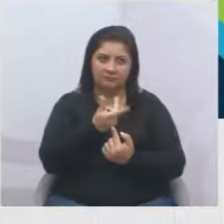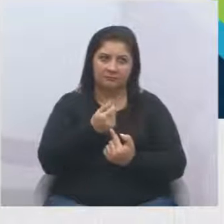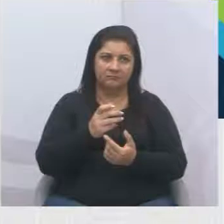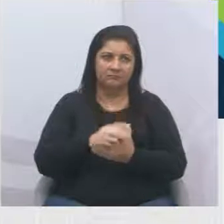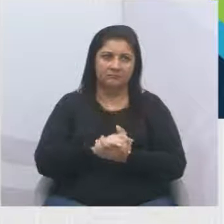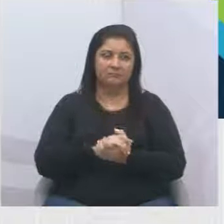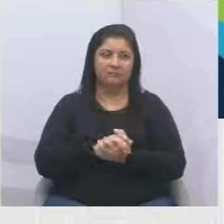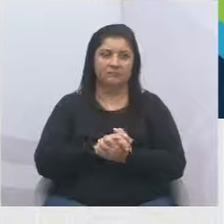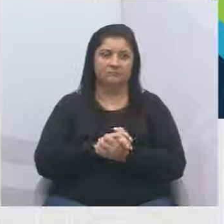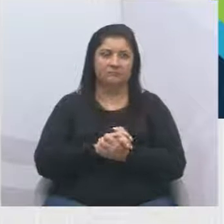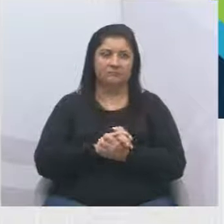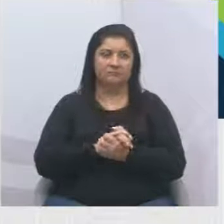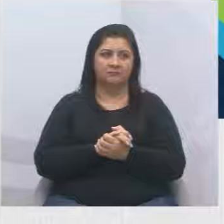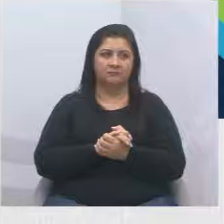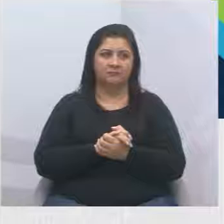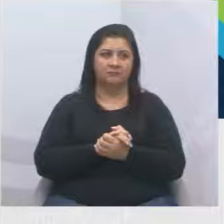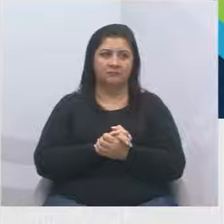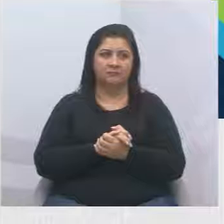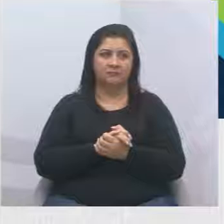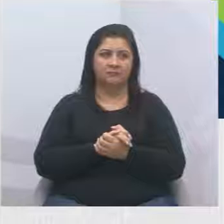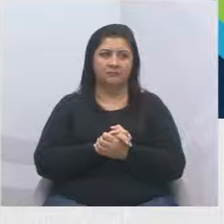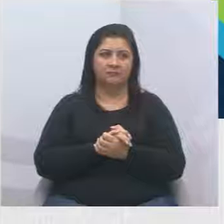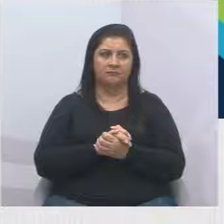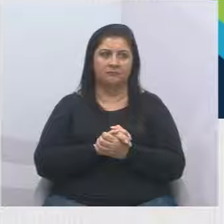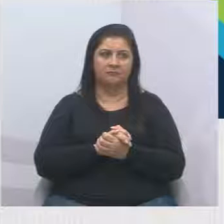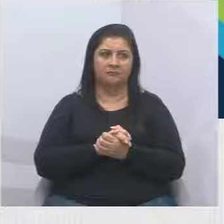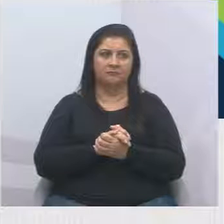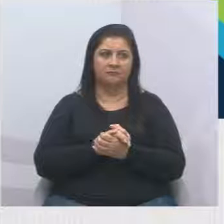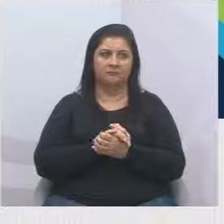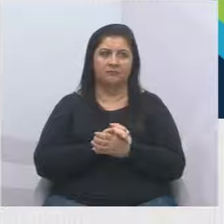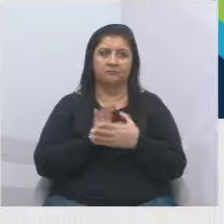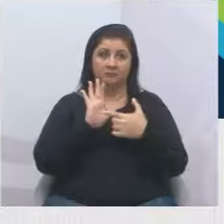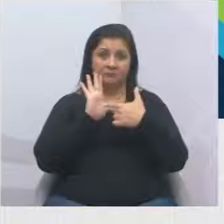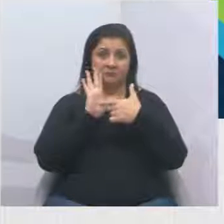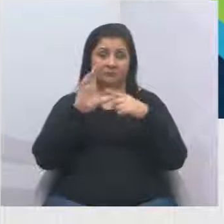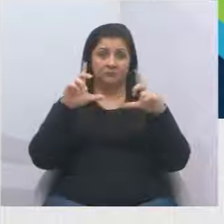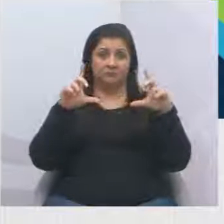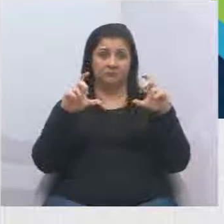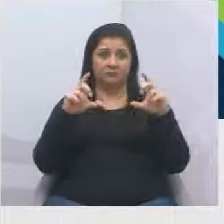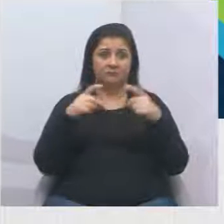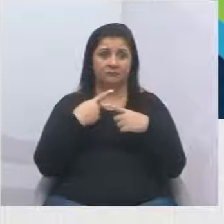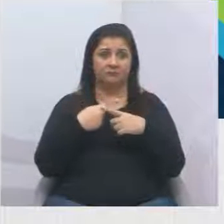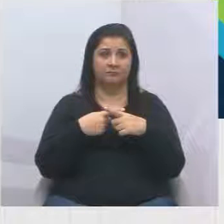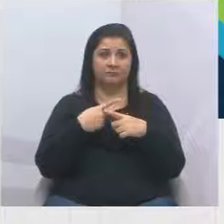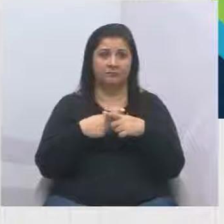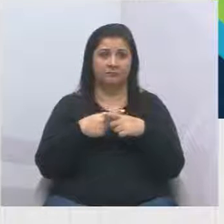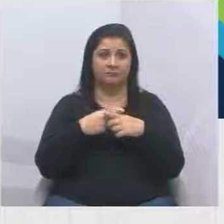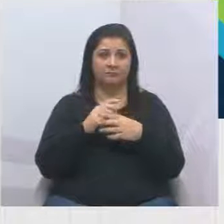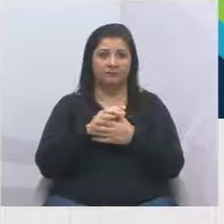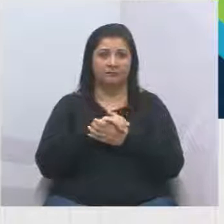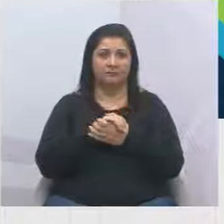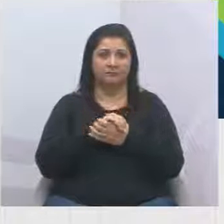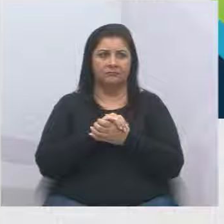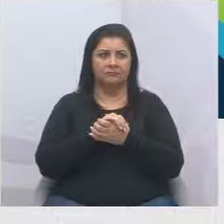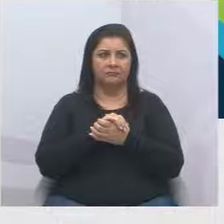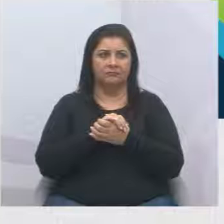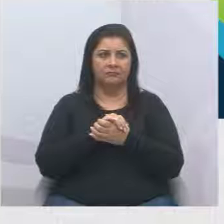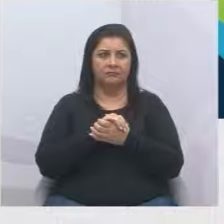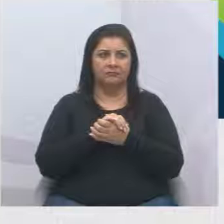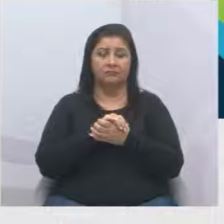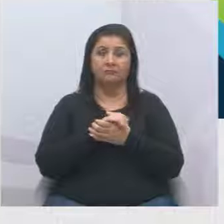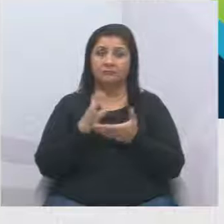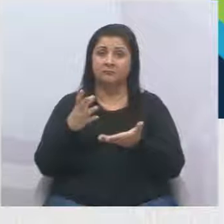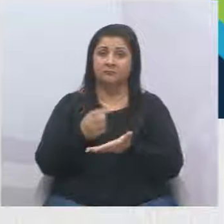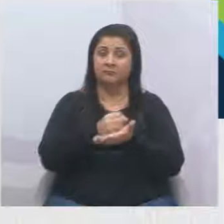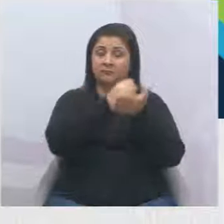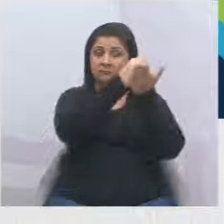foto. Isso aqui é um detalhe que eu pedi para tirar essa foto, porque foi feita uma recuperação